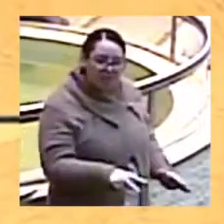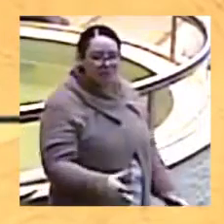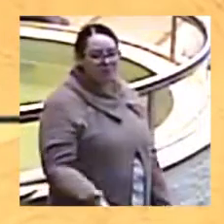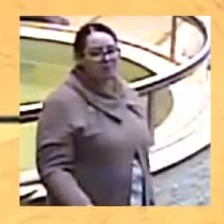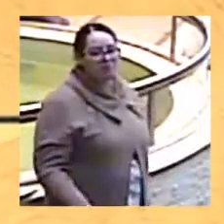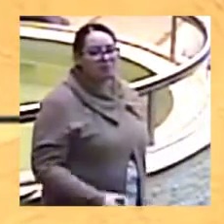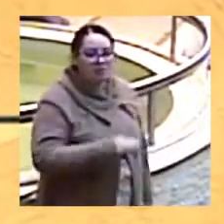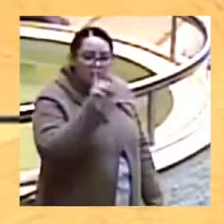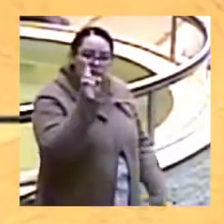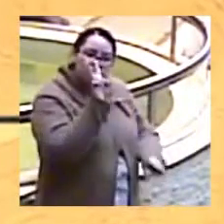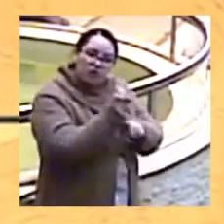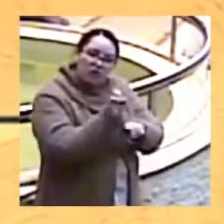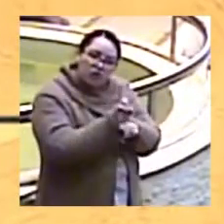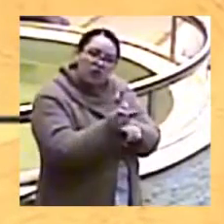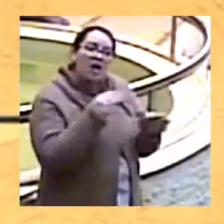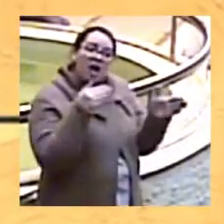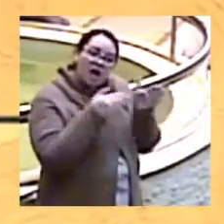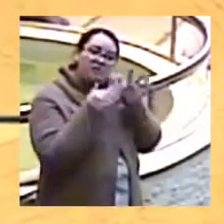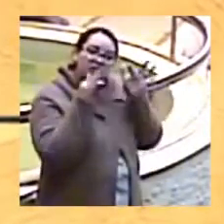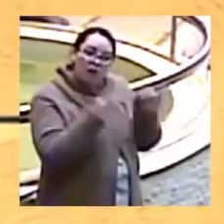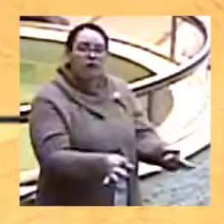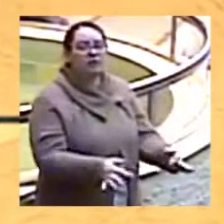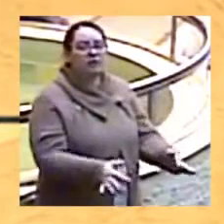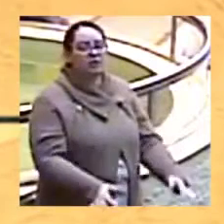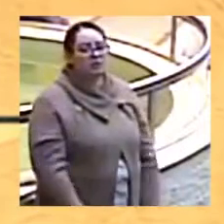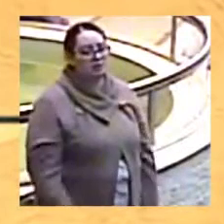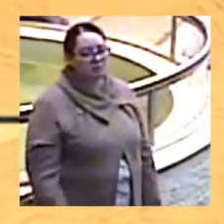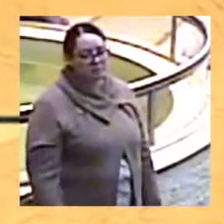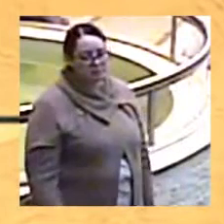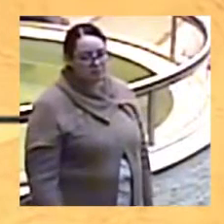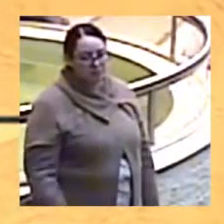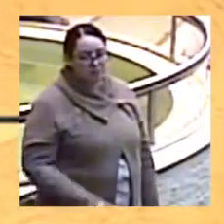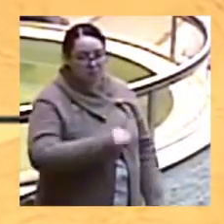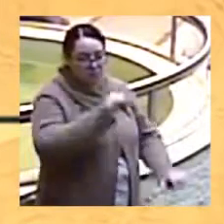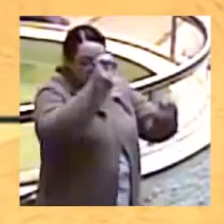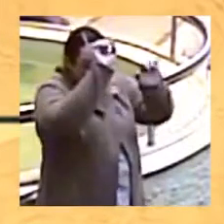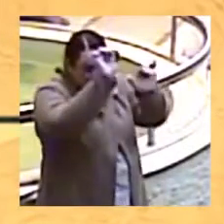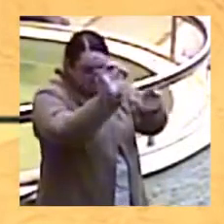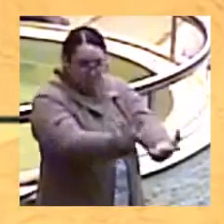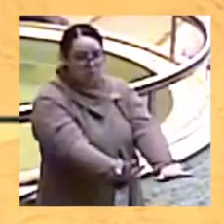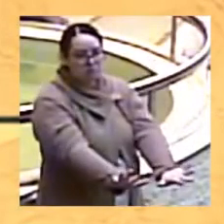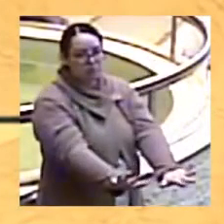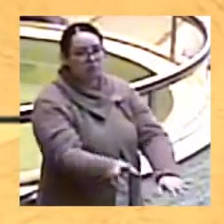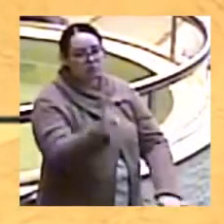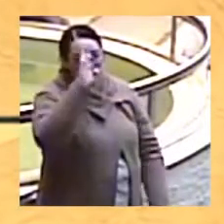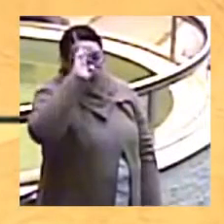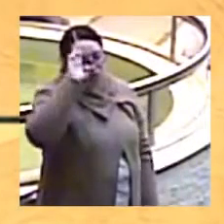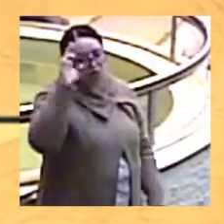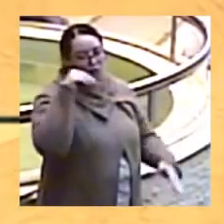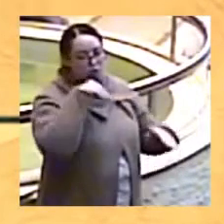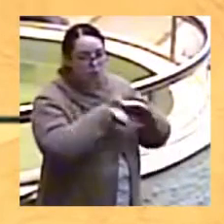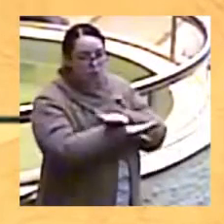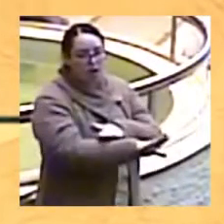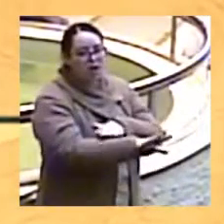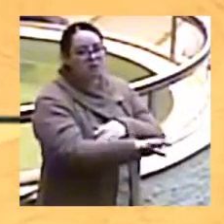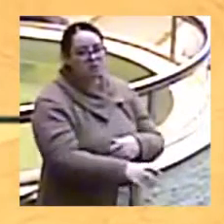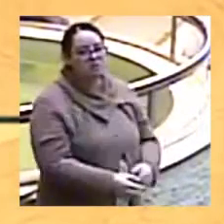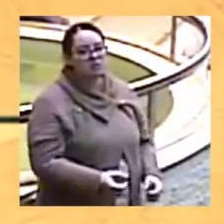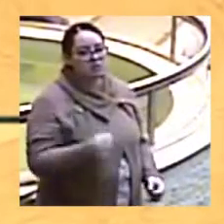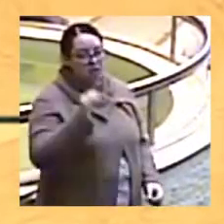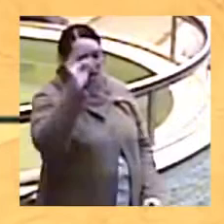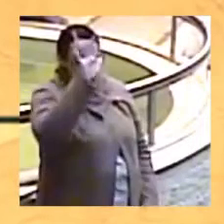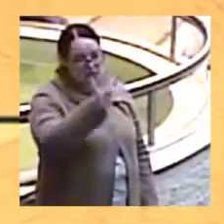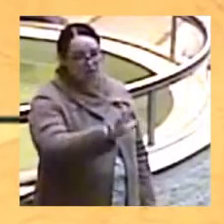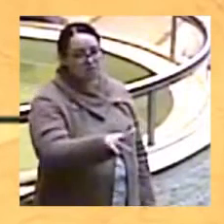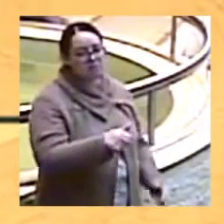de você, até o final, então querido, que Deus te abençoe, que o Senhor, te guarde, que a graça, de Deus,